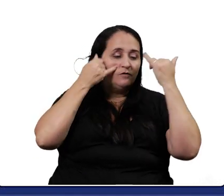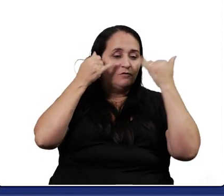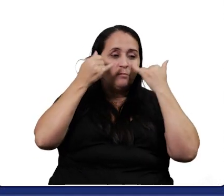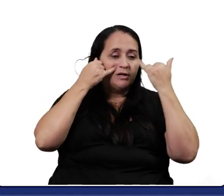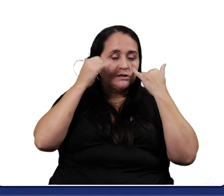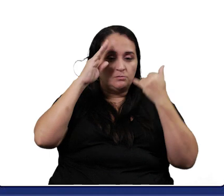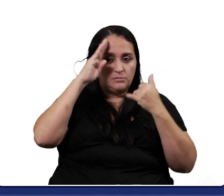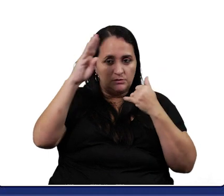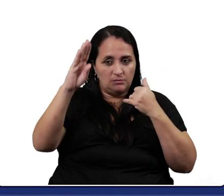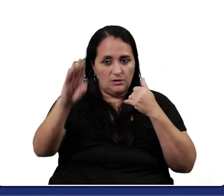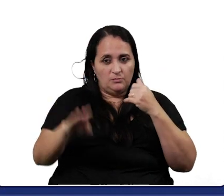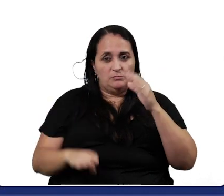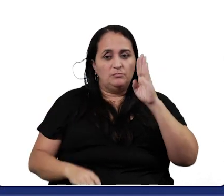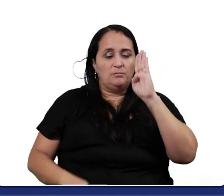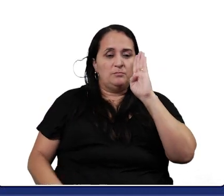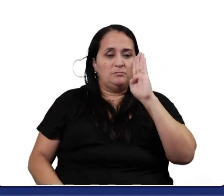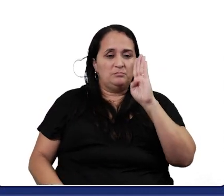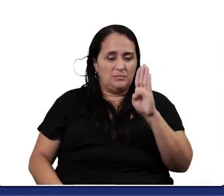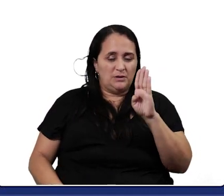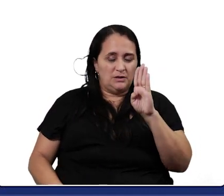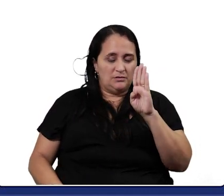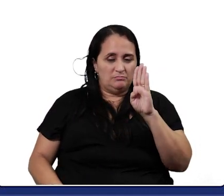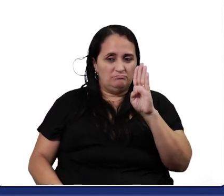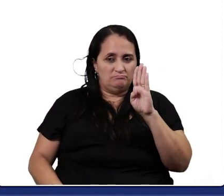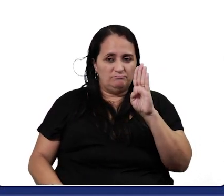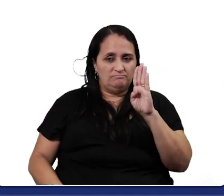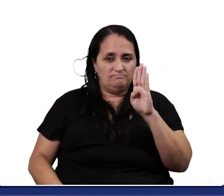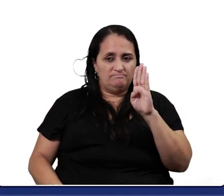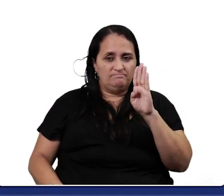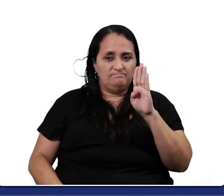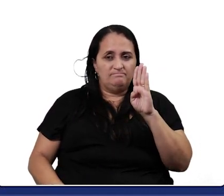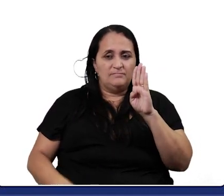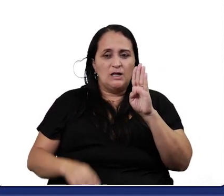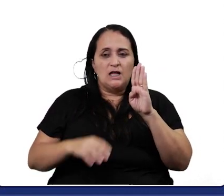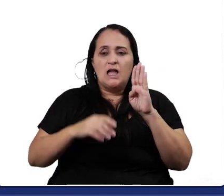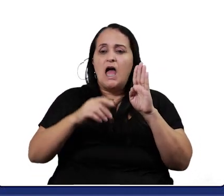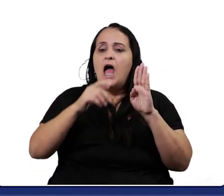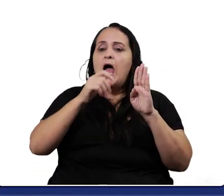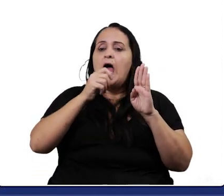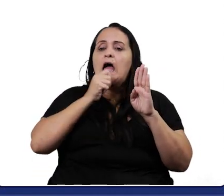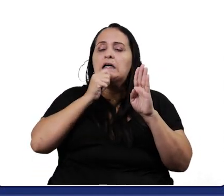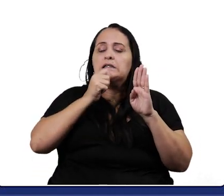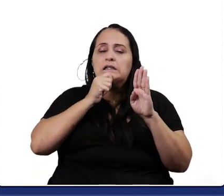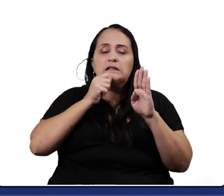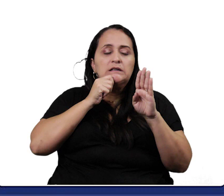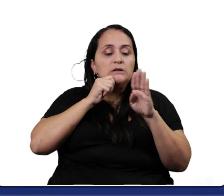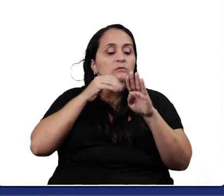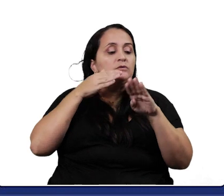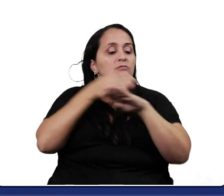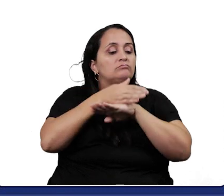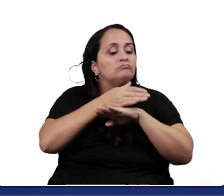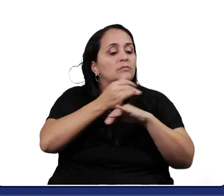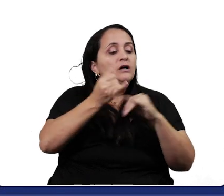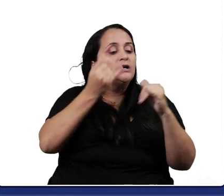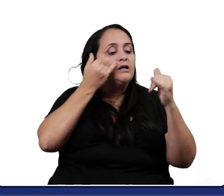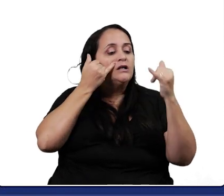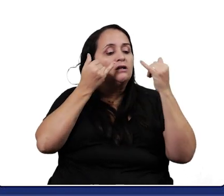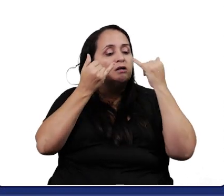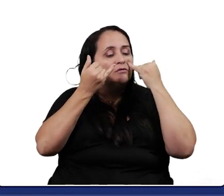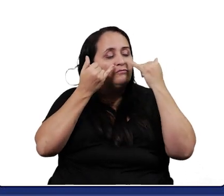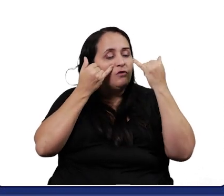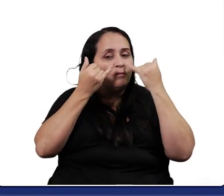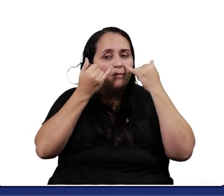principais informações do texto. Pode, gente. Não sei não, viu? Letra B, acessar a informação de